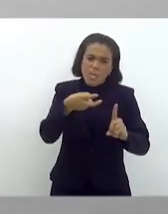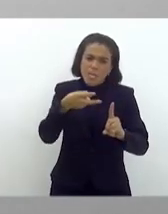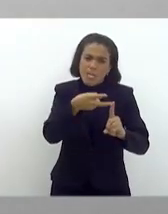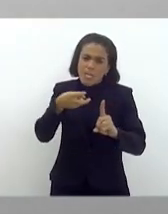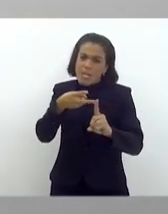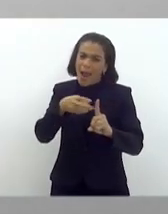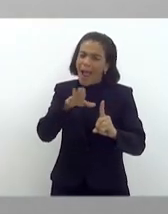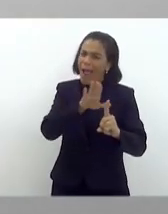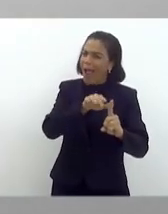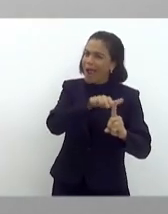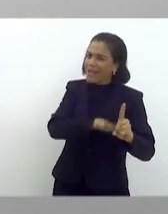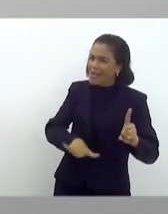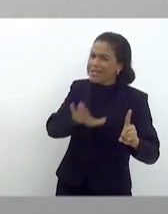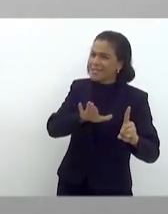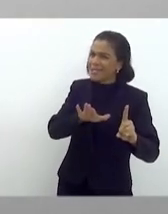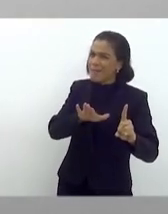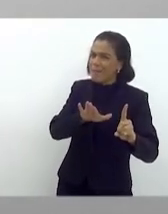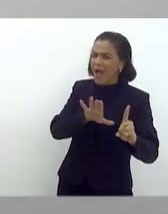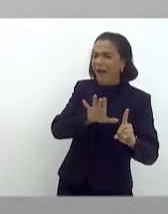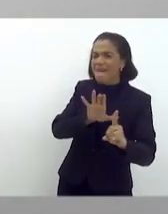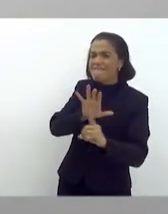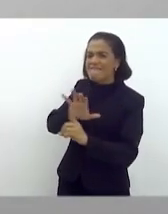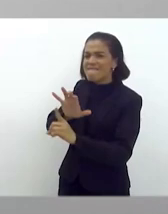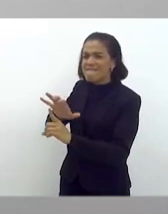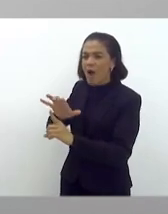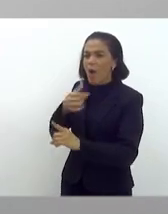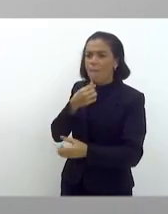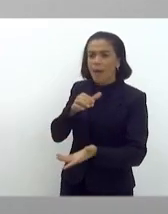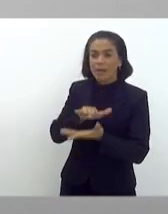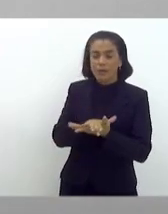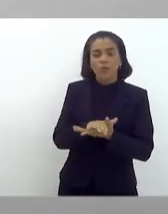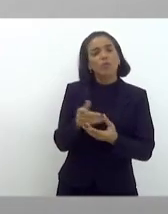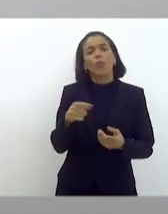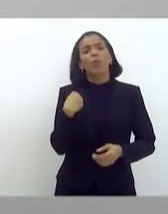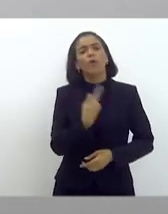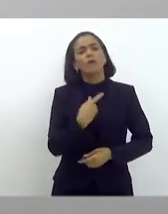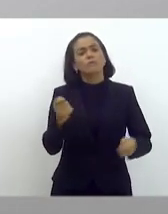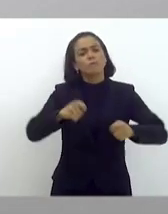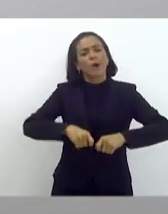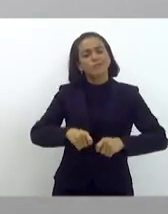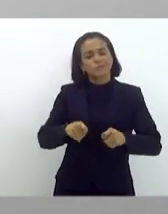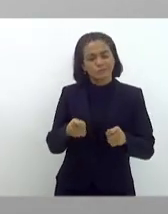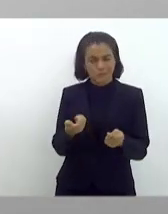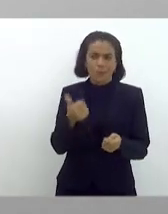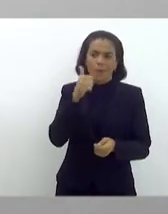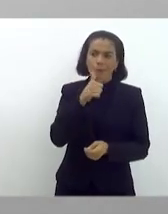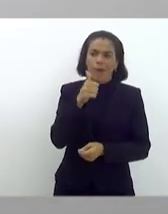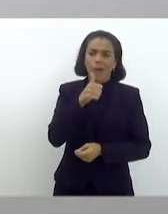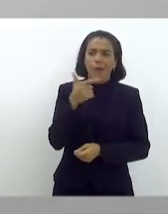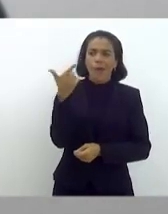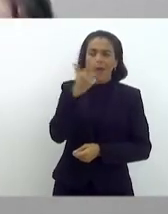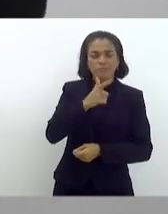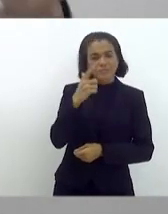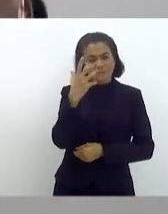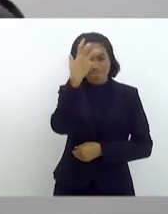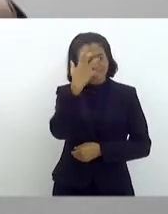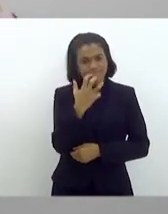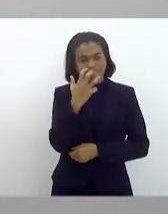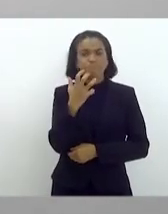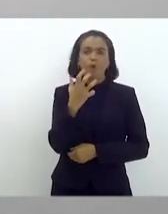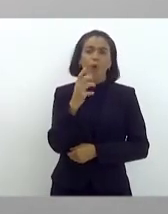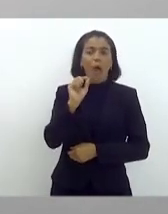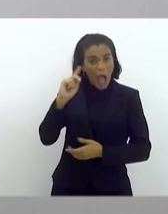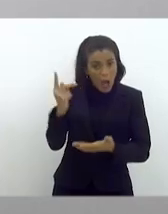maridos isso me preocupa Então eu queria saber o que que a gente pode fazer para diminuir para que as mulheres sejam realmente levadas a sério quando falar que